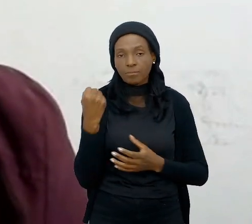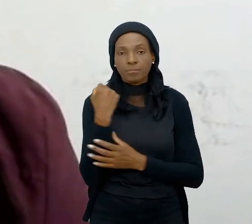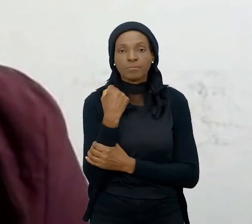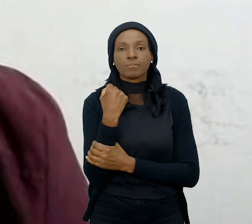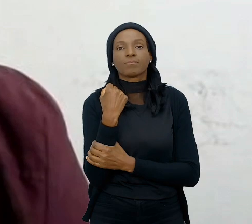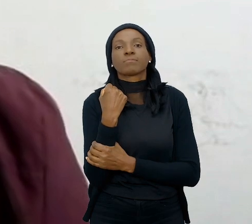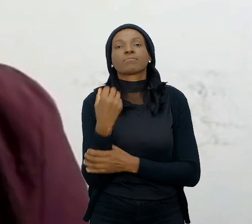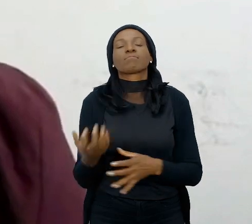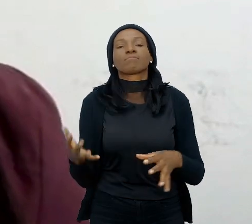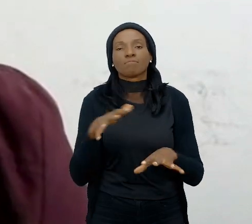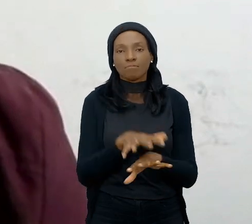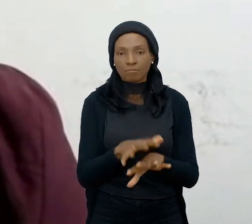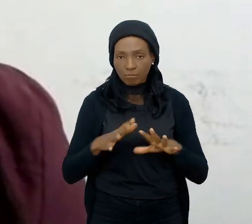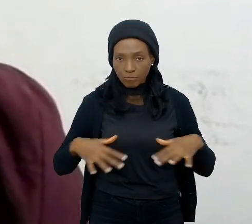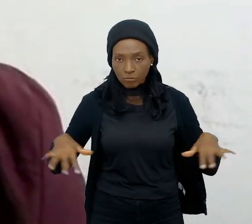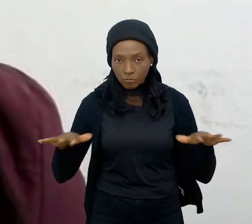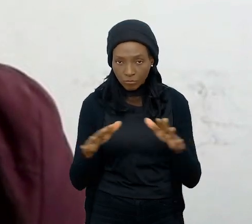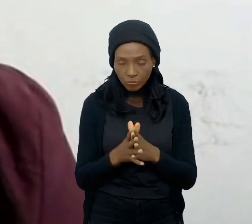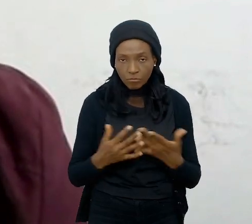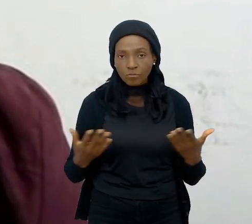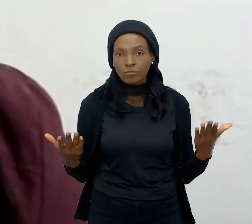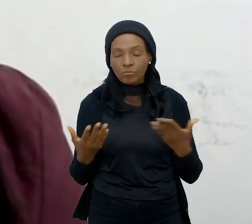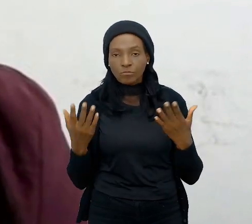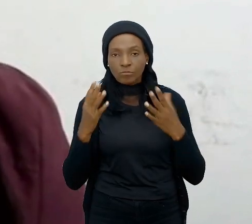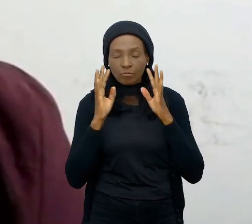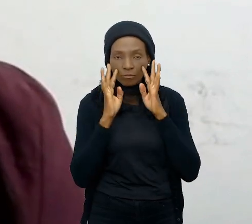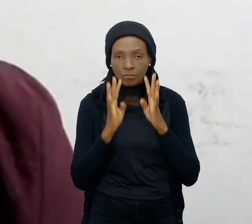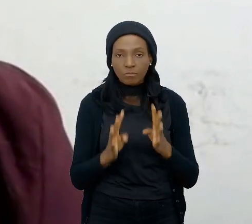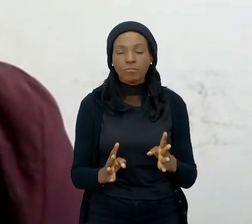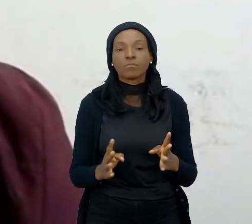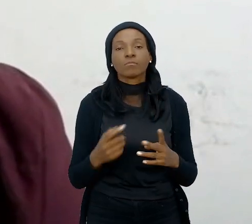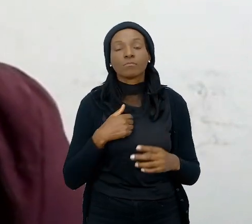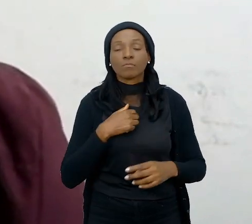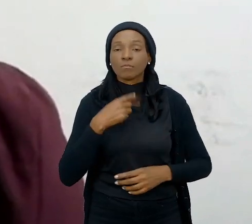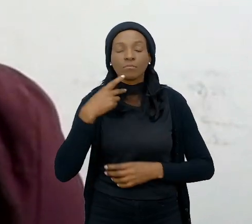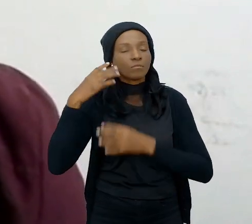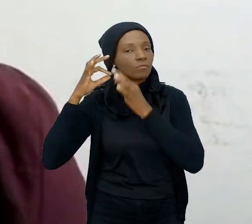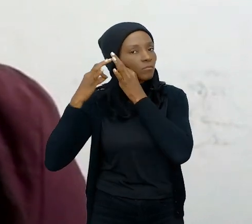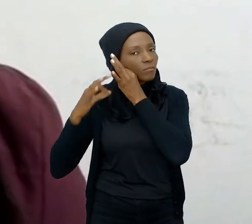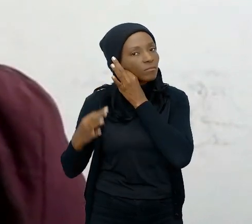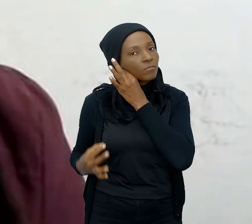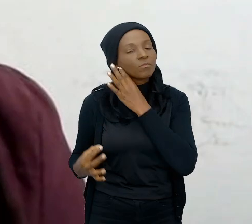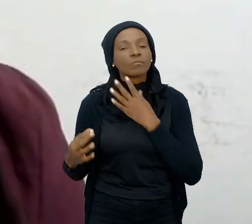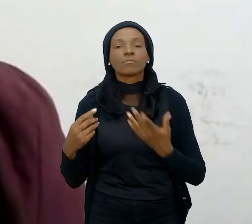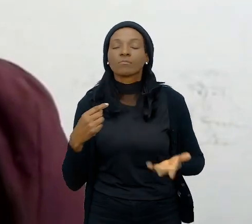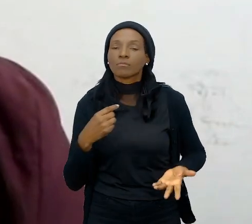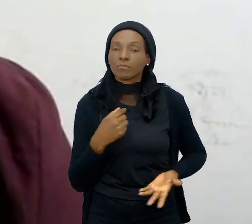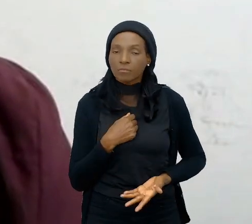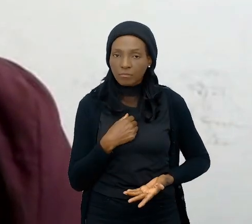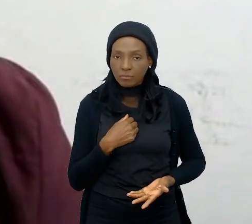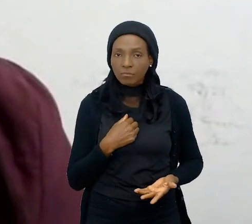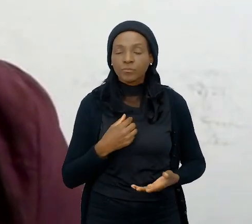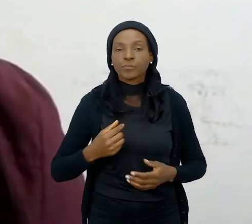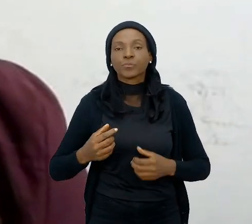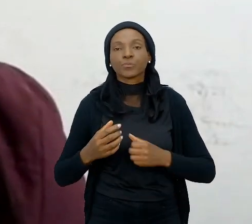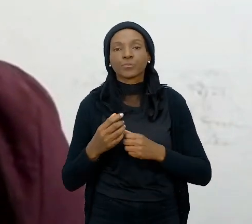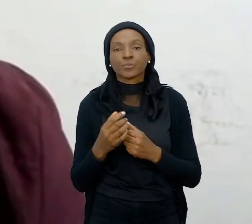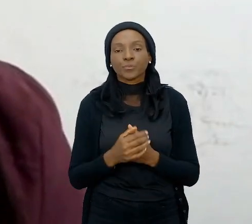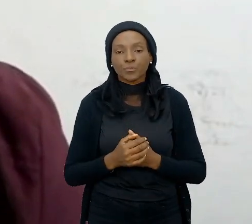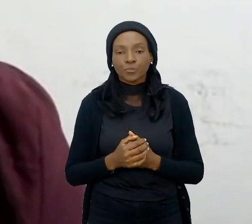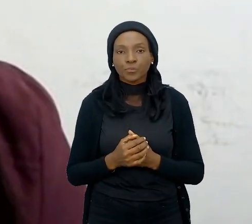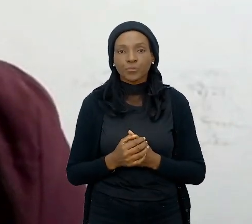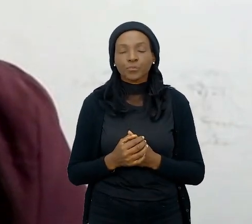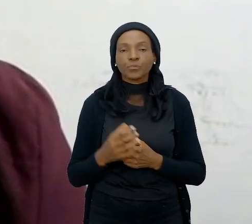a inclusão de todos que estão nos assistindo, eu vou fazer a minha audiodescrição para